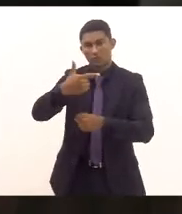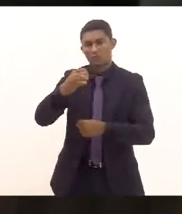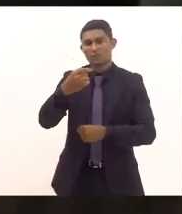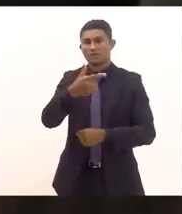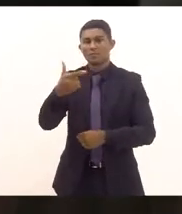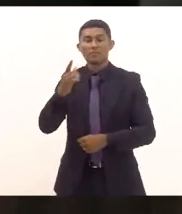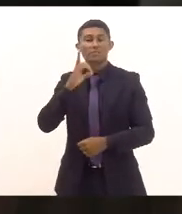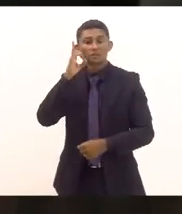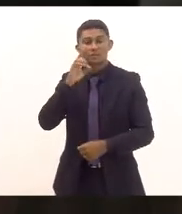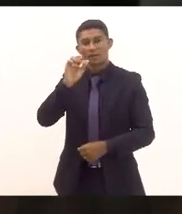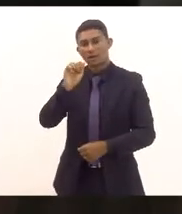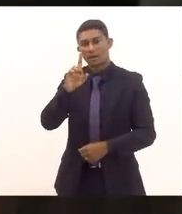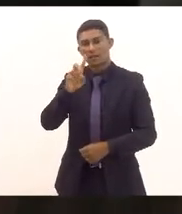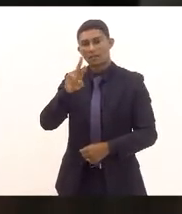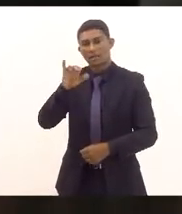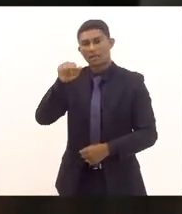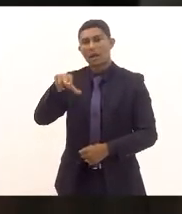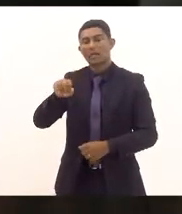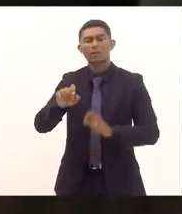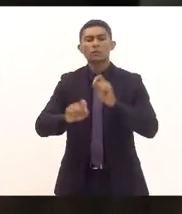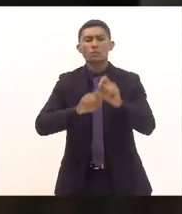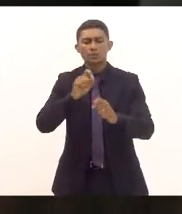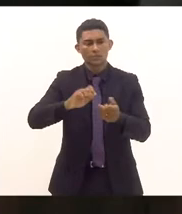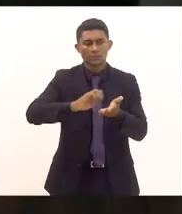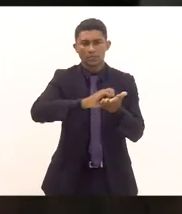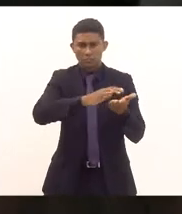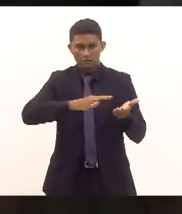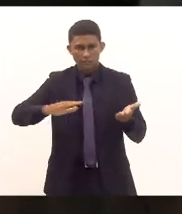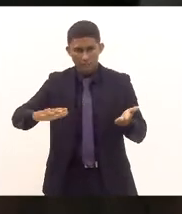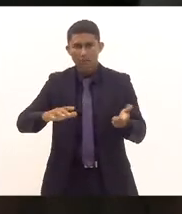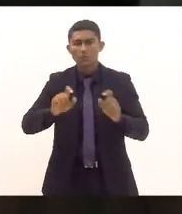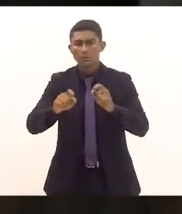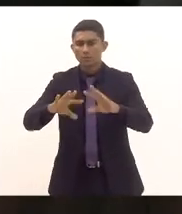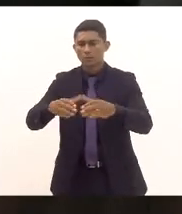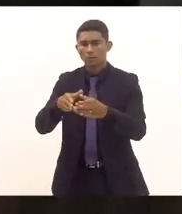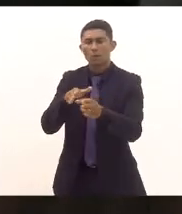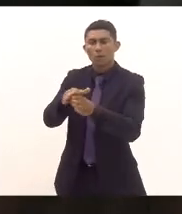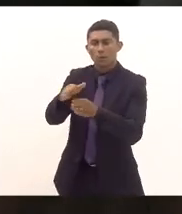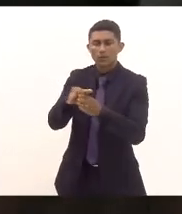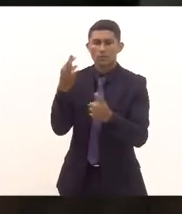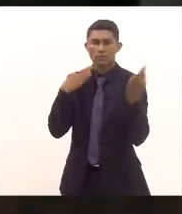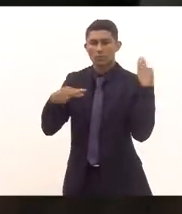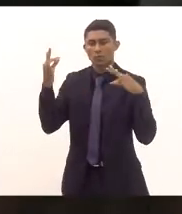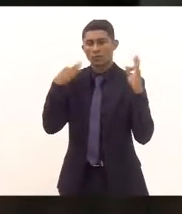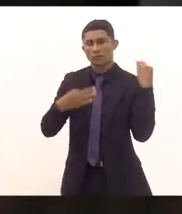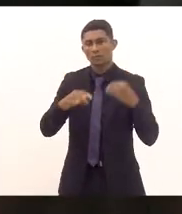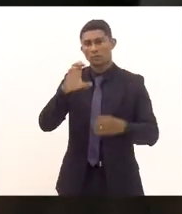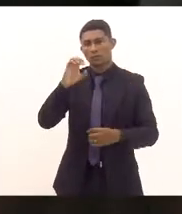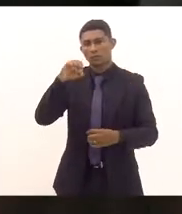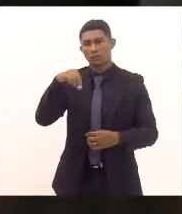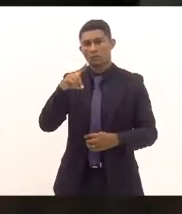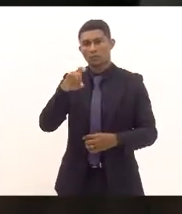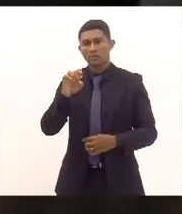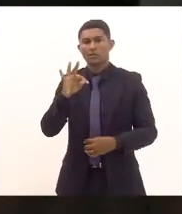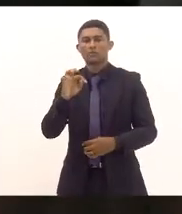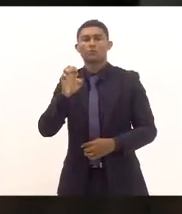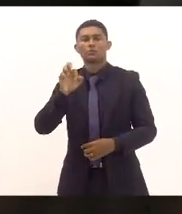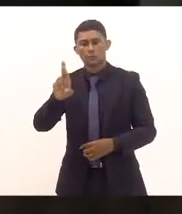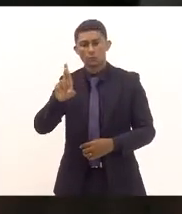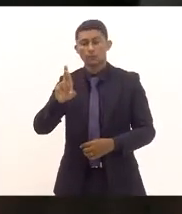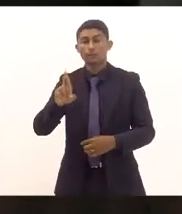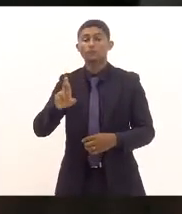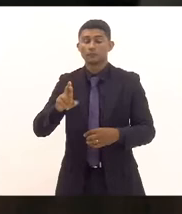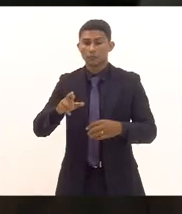Adriana Baltazar aqui de teclado de idade publica Conselho Regional de turismo da Costa do Sol comdetur pendendo de pareceres da comissão de condição